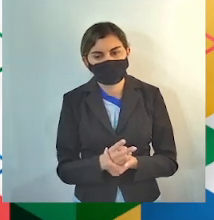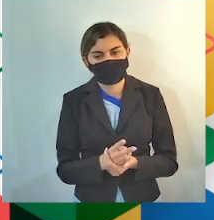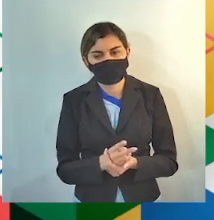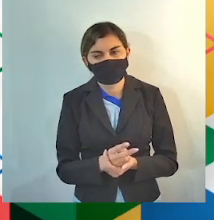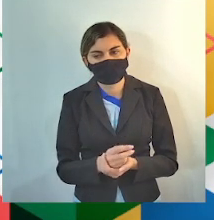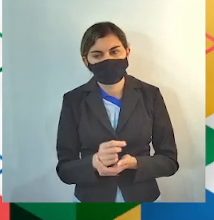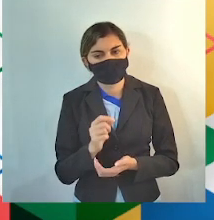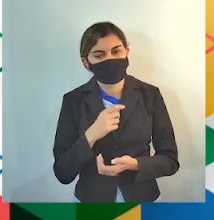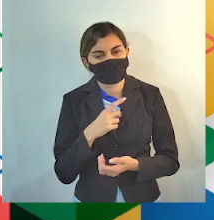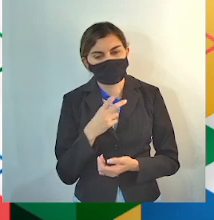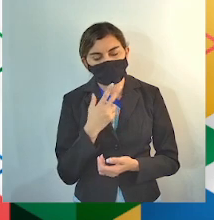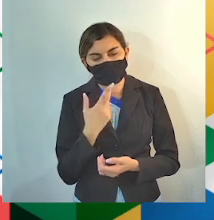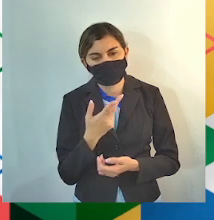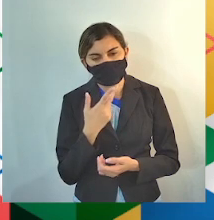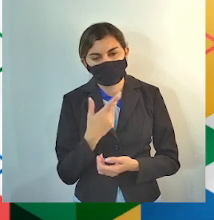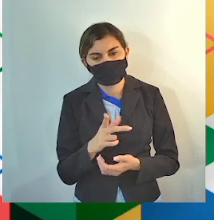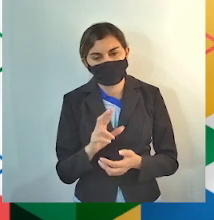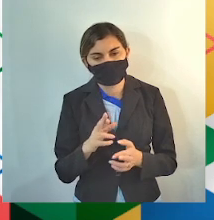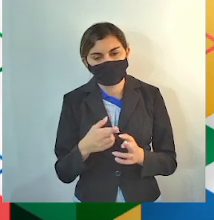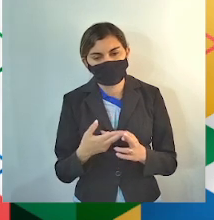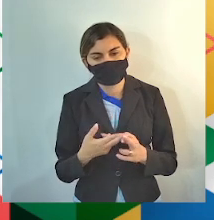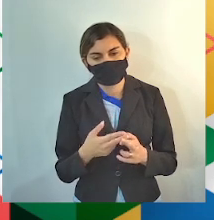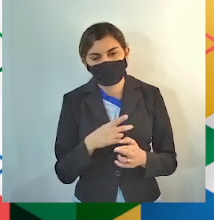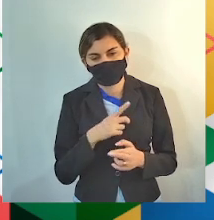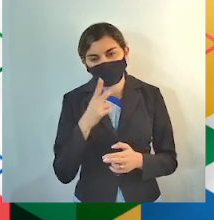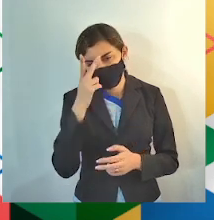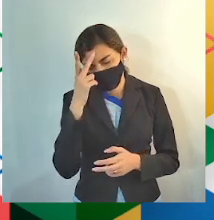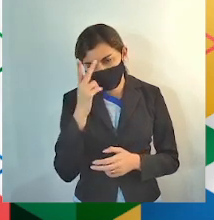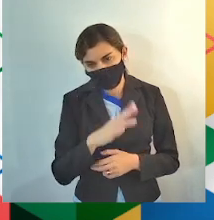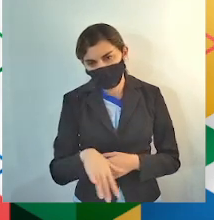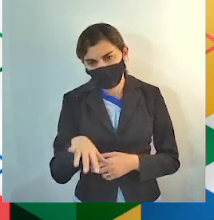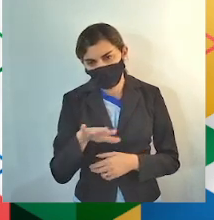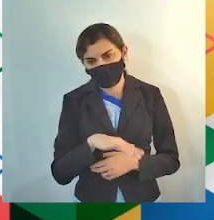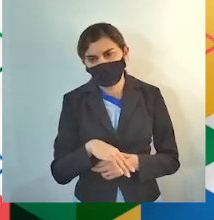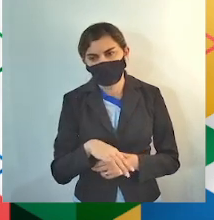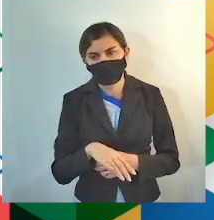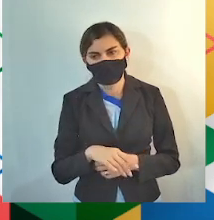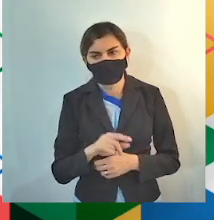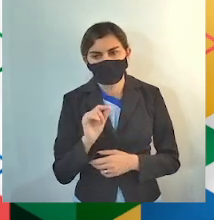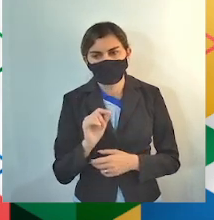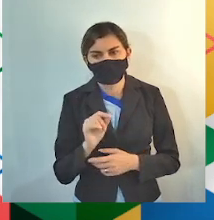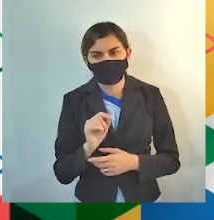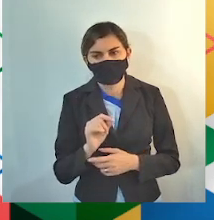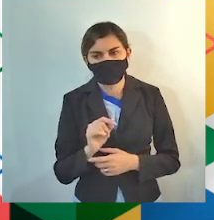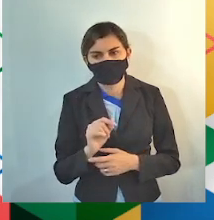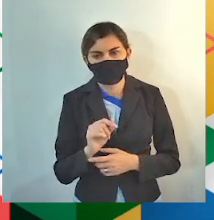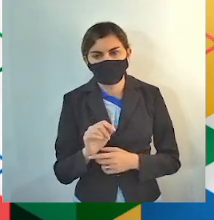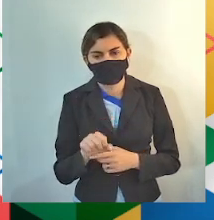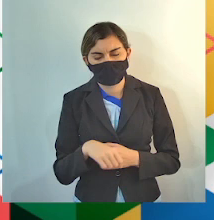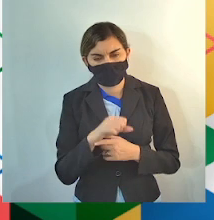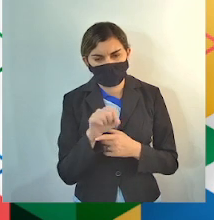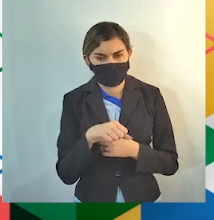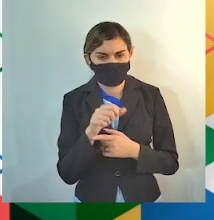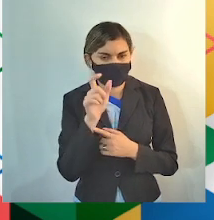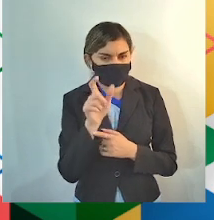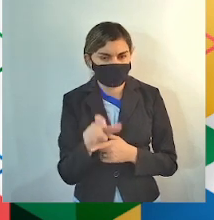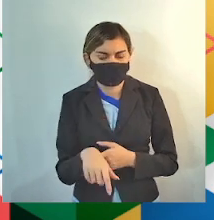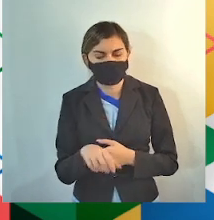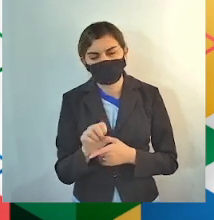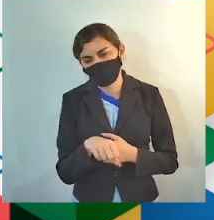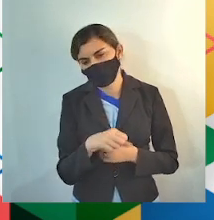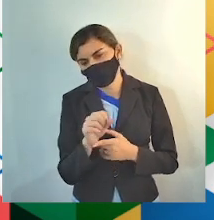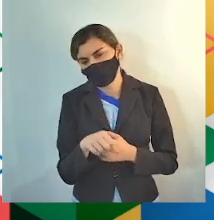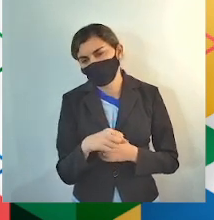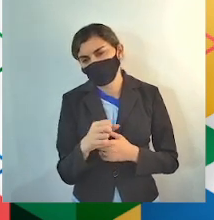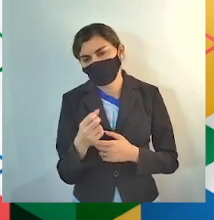que eu estou me referindo a uma pessoa, né? Do sujeito, né? Ela é sujeito da oração,